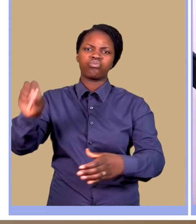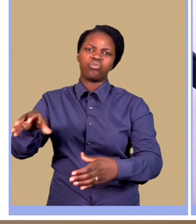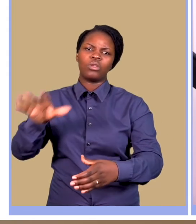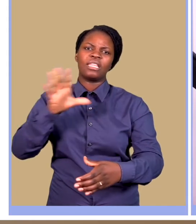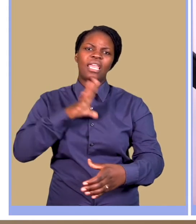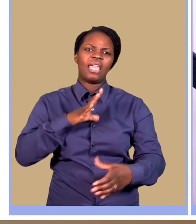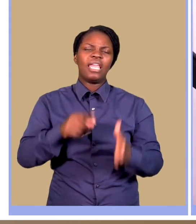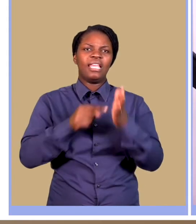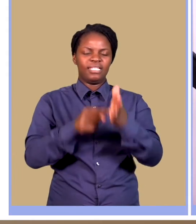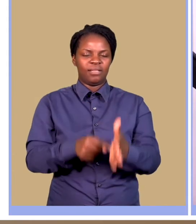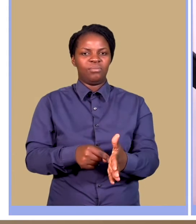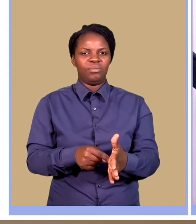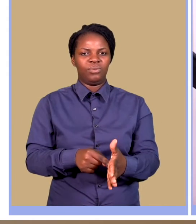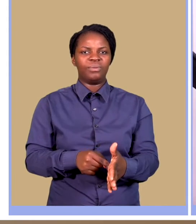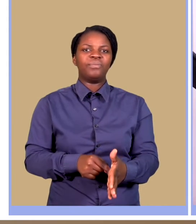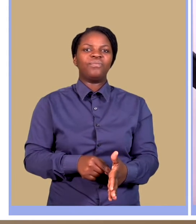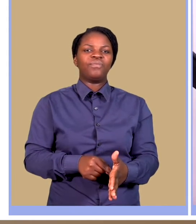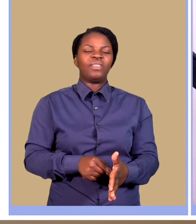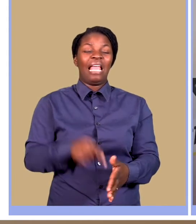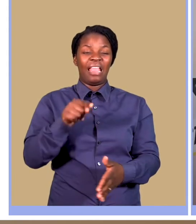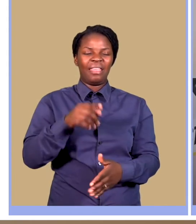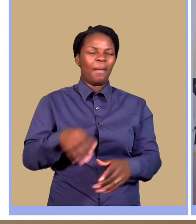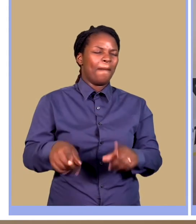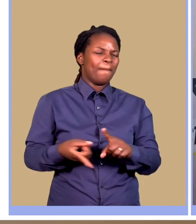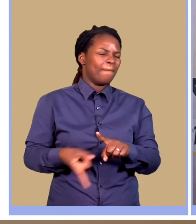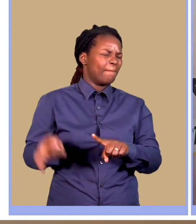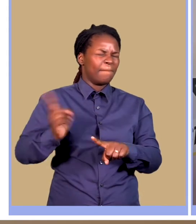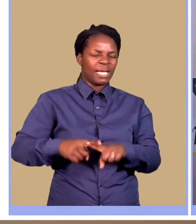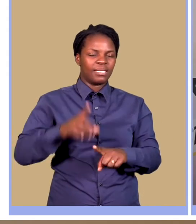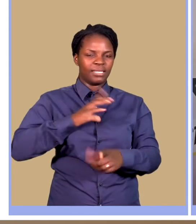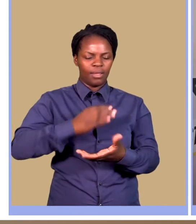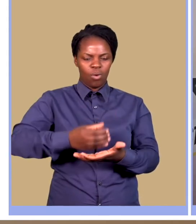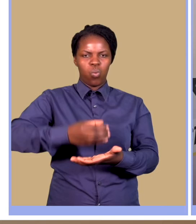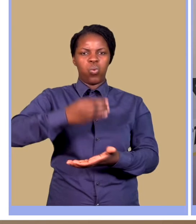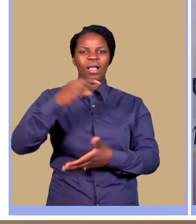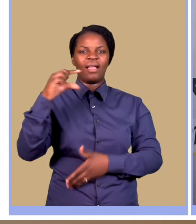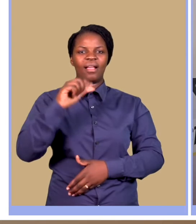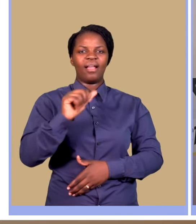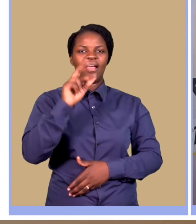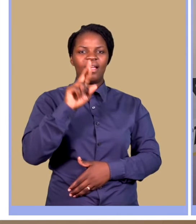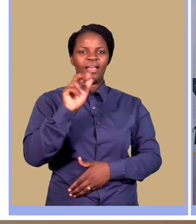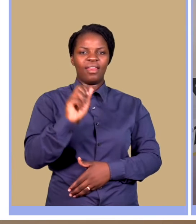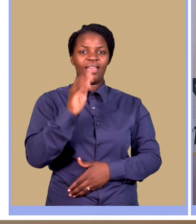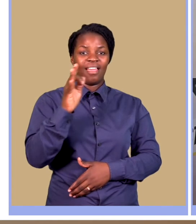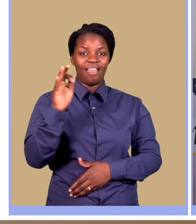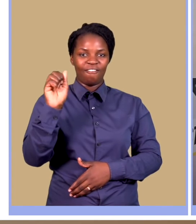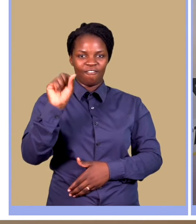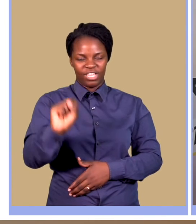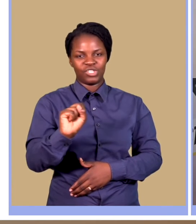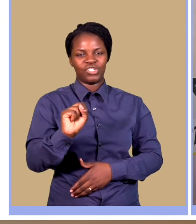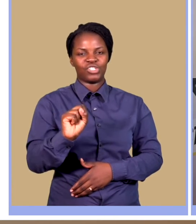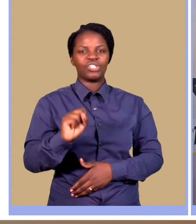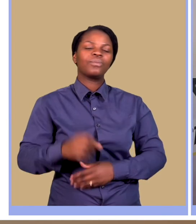onde há predominância de barracas. Vamos para outras zonas. Há outra zona da praia,